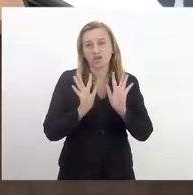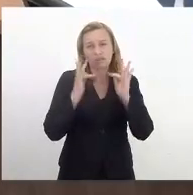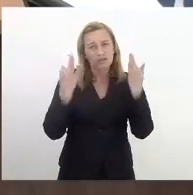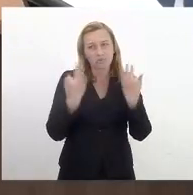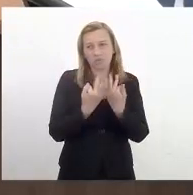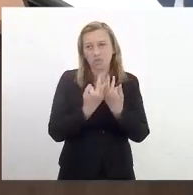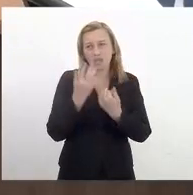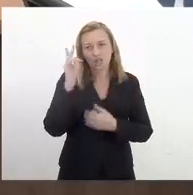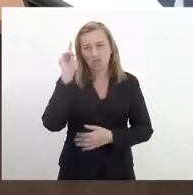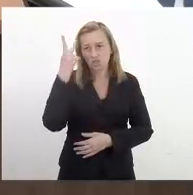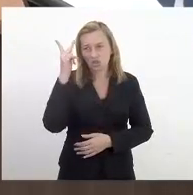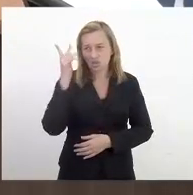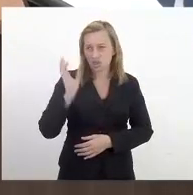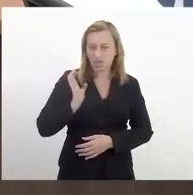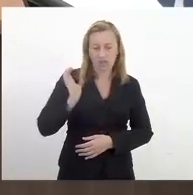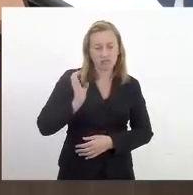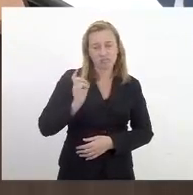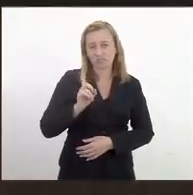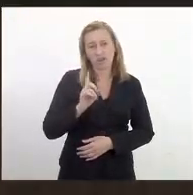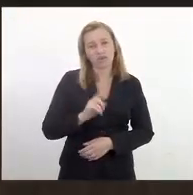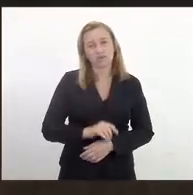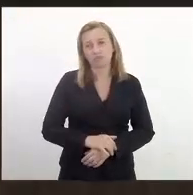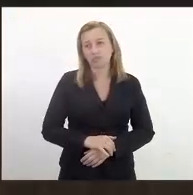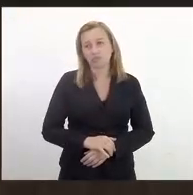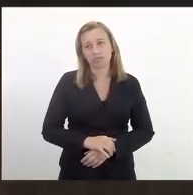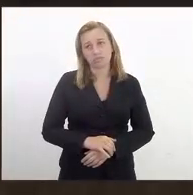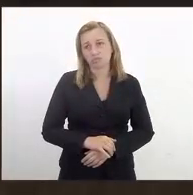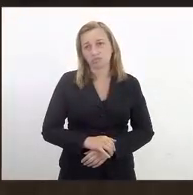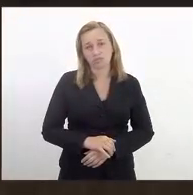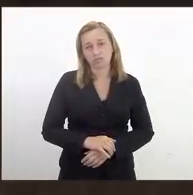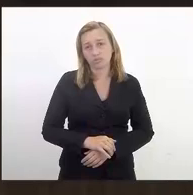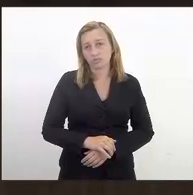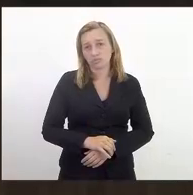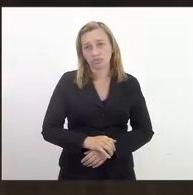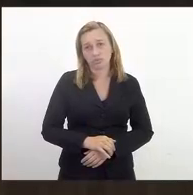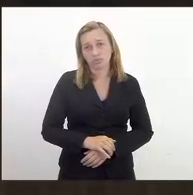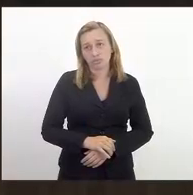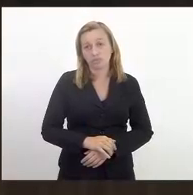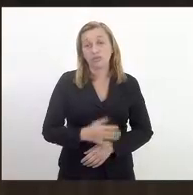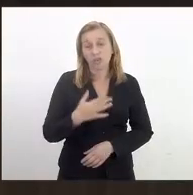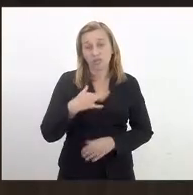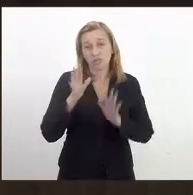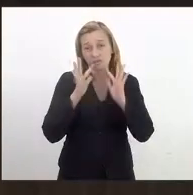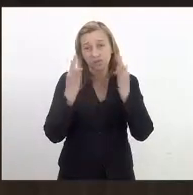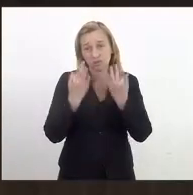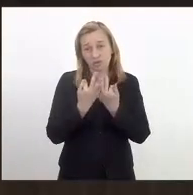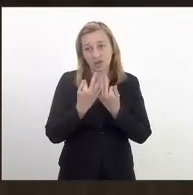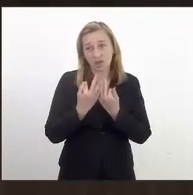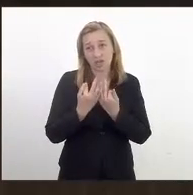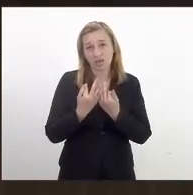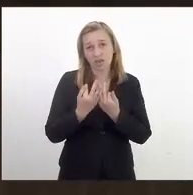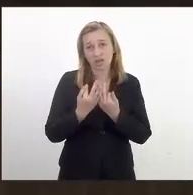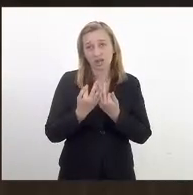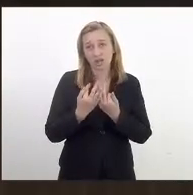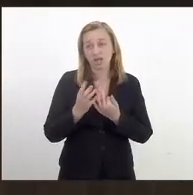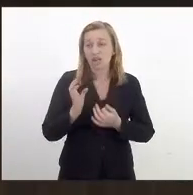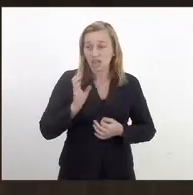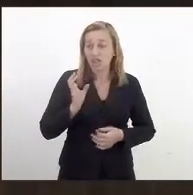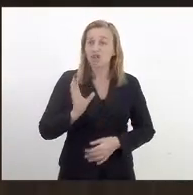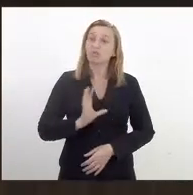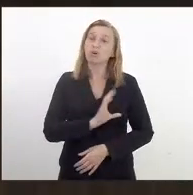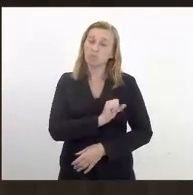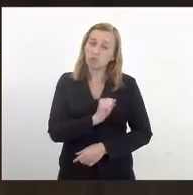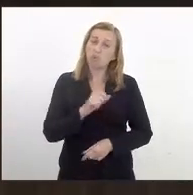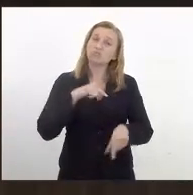família minha família não é bem sucedida financeiramente seu presente a minha família bem sucedida no amor no trabalho